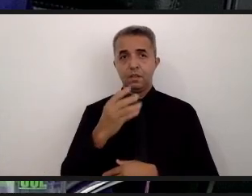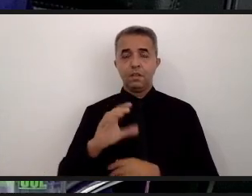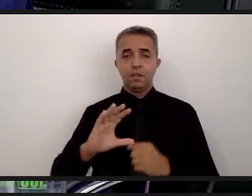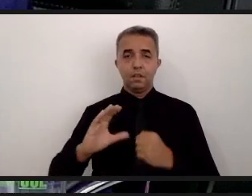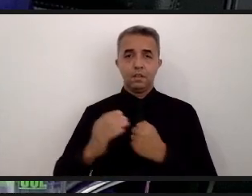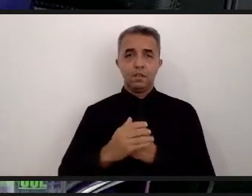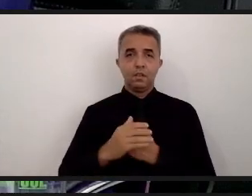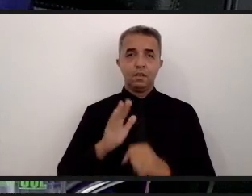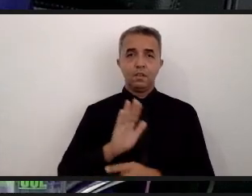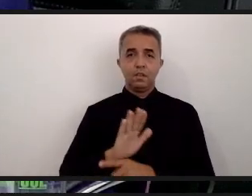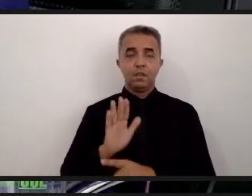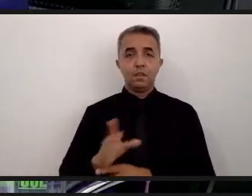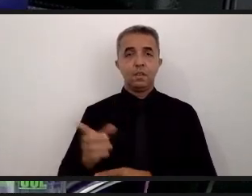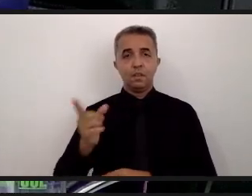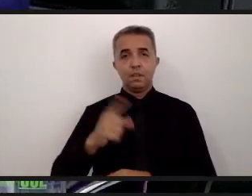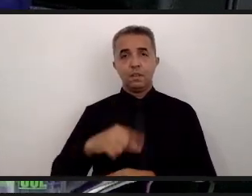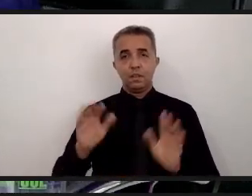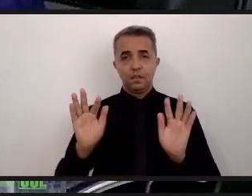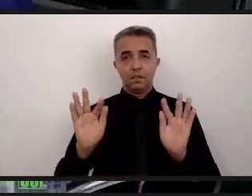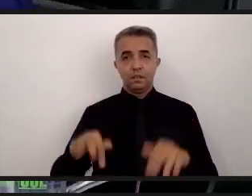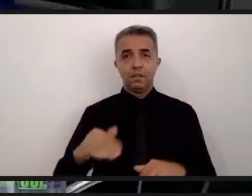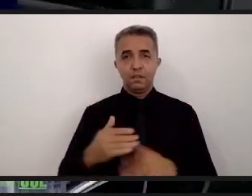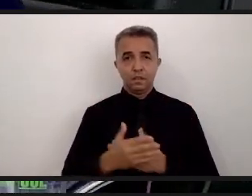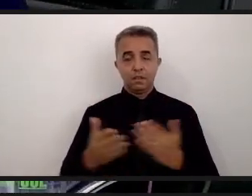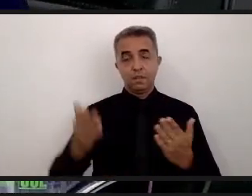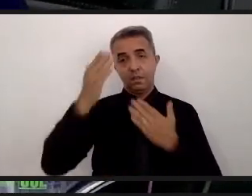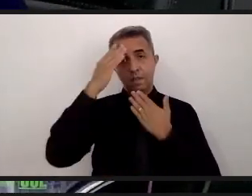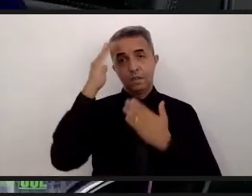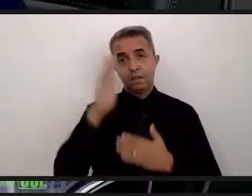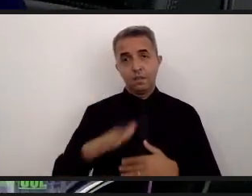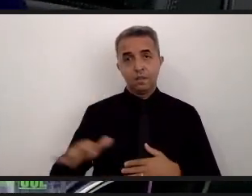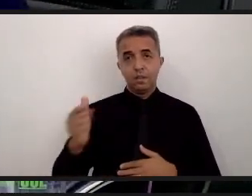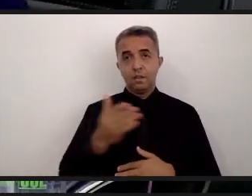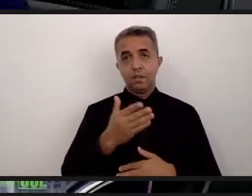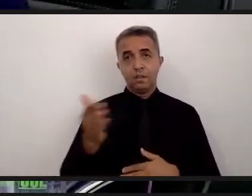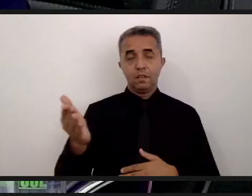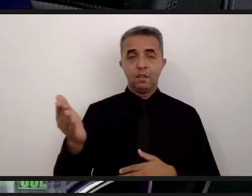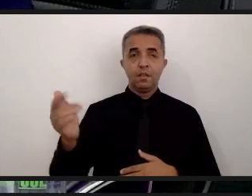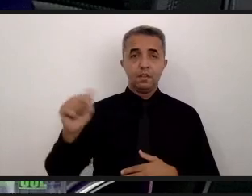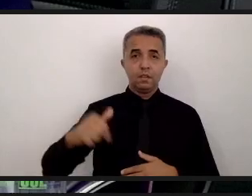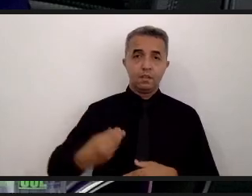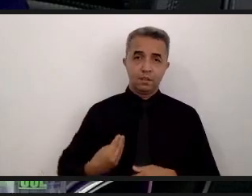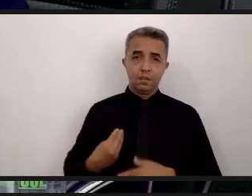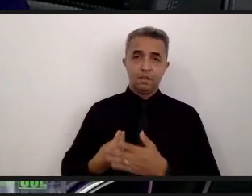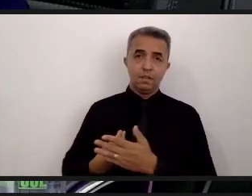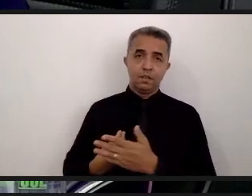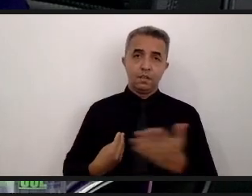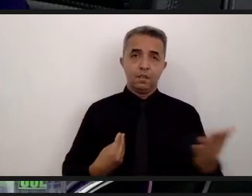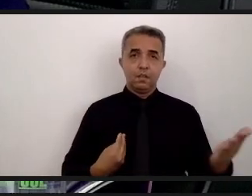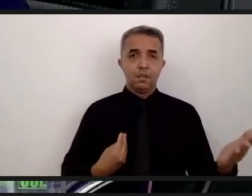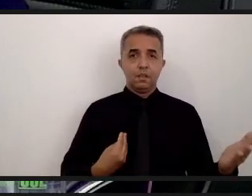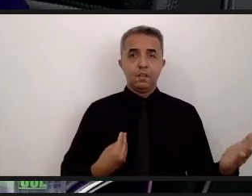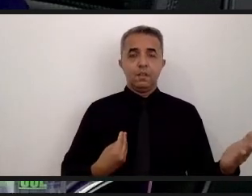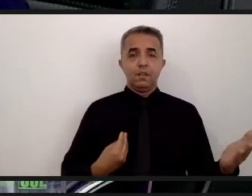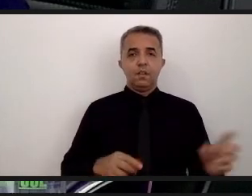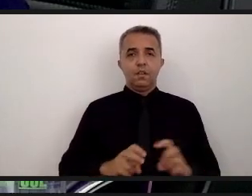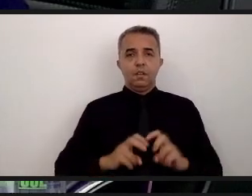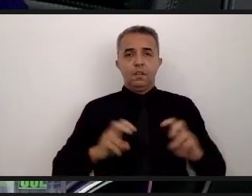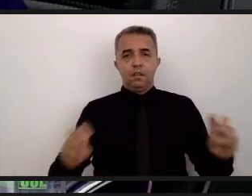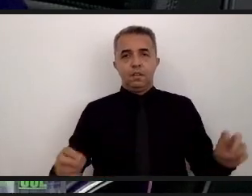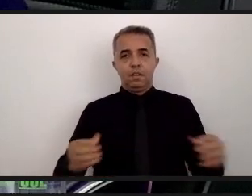por finalizada, agradeço a todos e a todas vocês que aqui estiveram, os componentes da mesa de